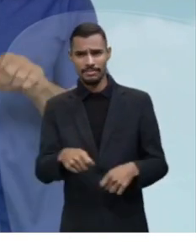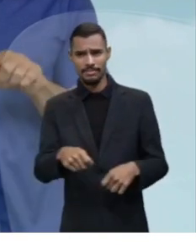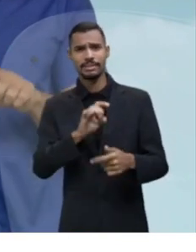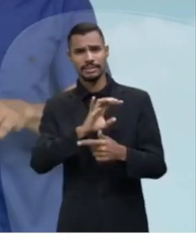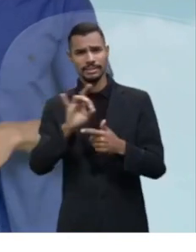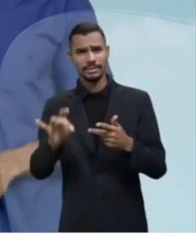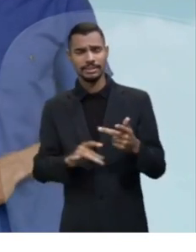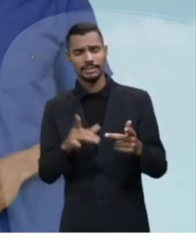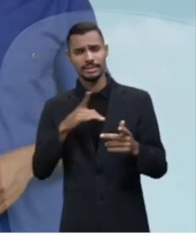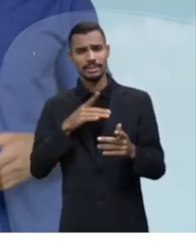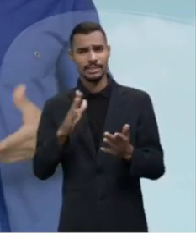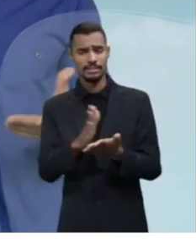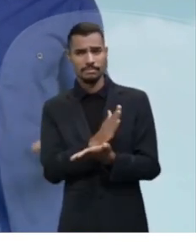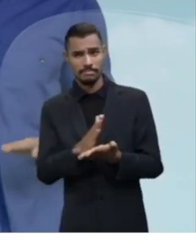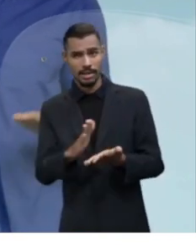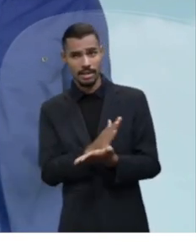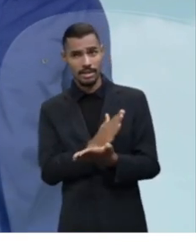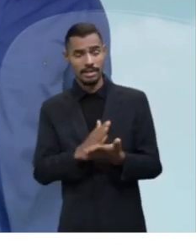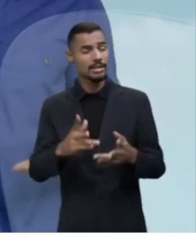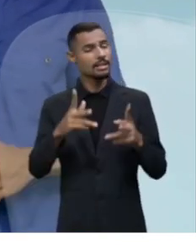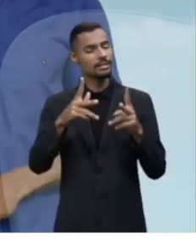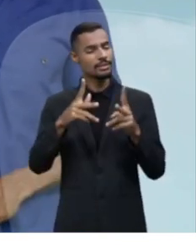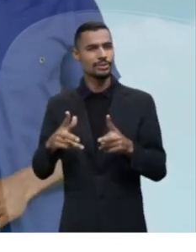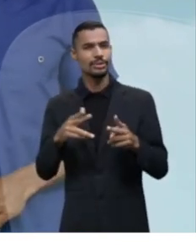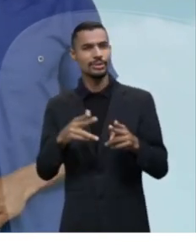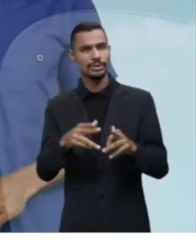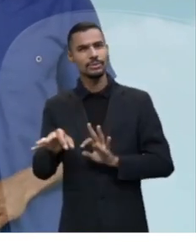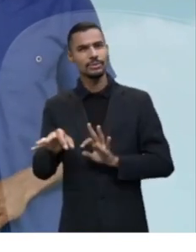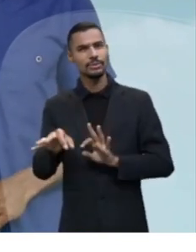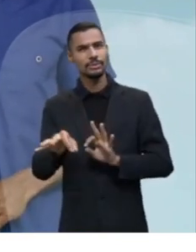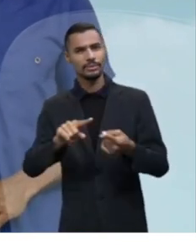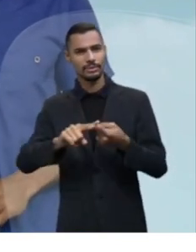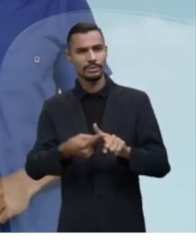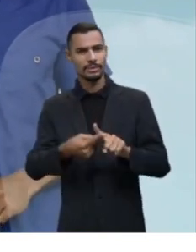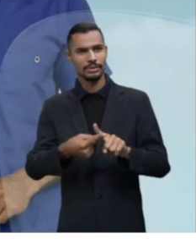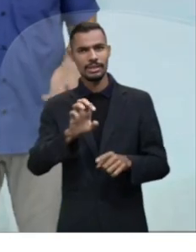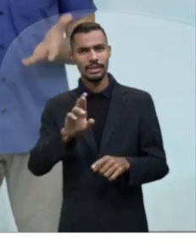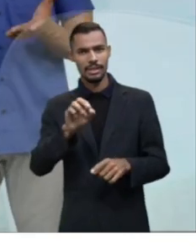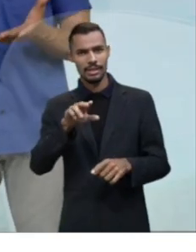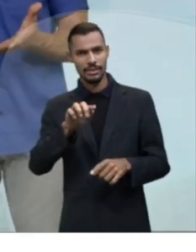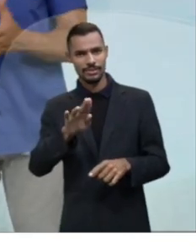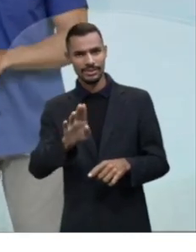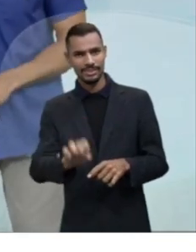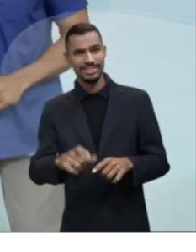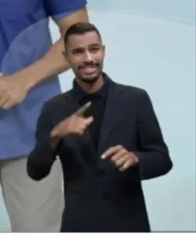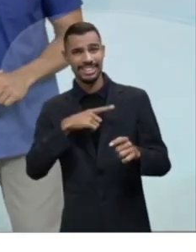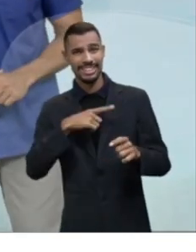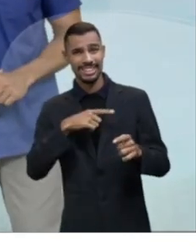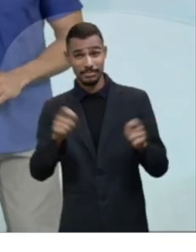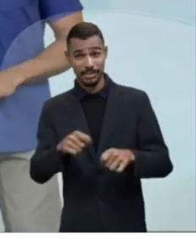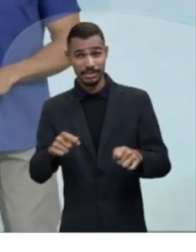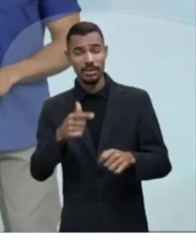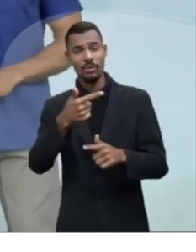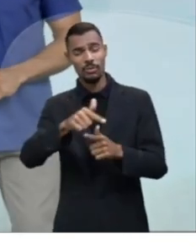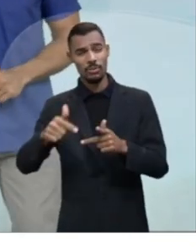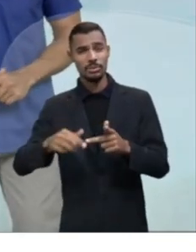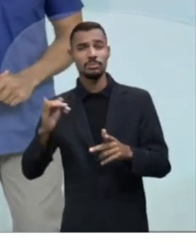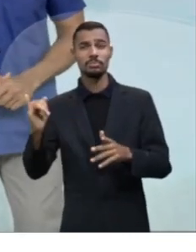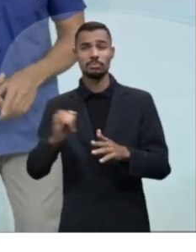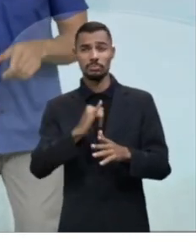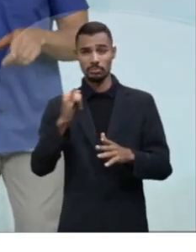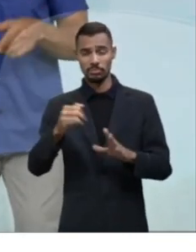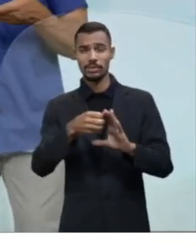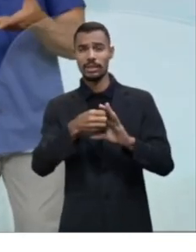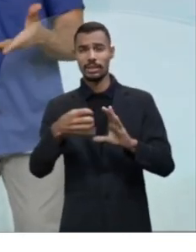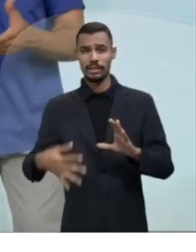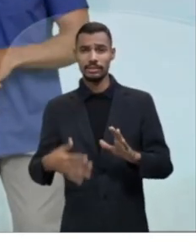carga de estacas isoladas, assim como seu comportamento na relação carga-recalque. Além da capacidade de carga, outro aspecto